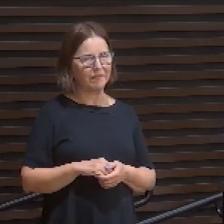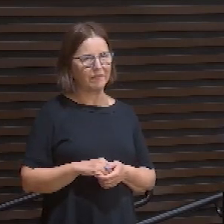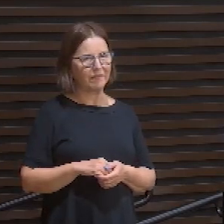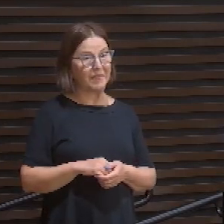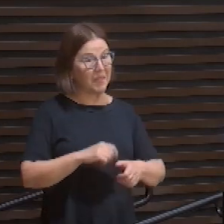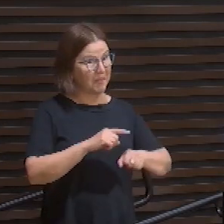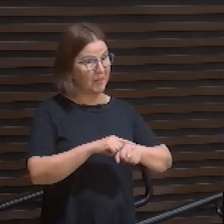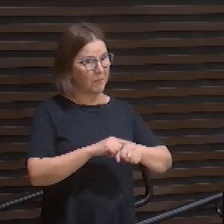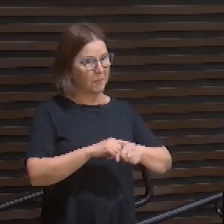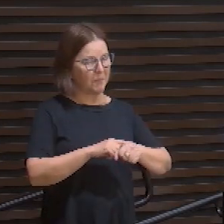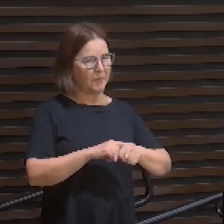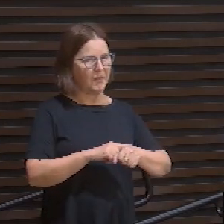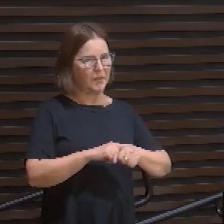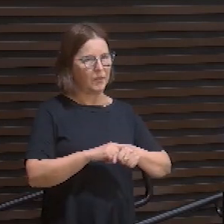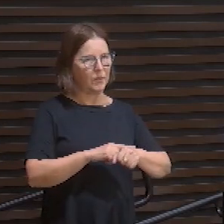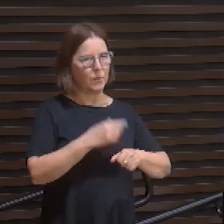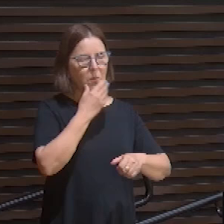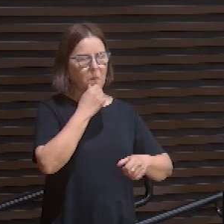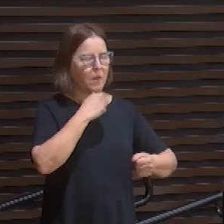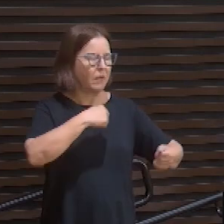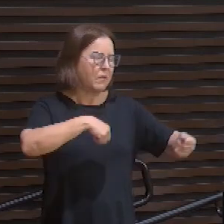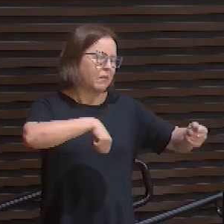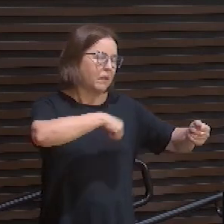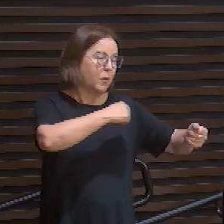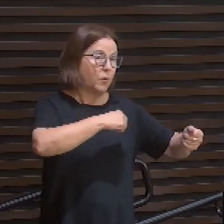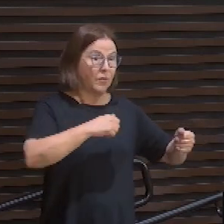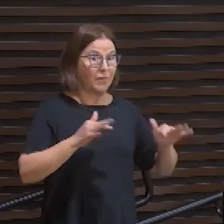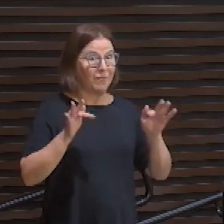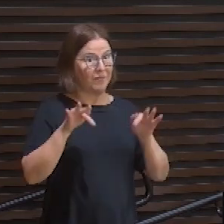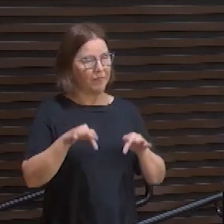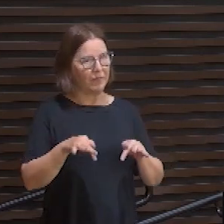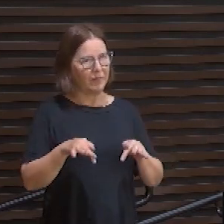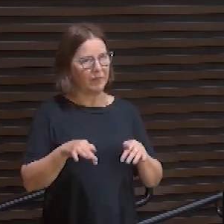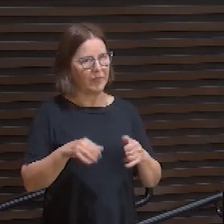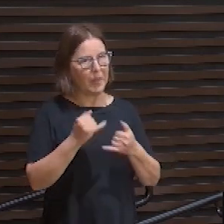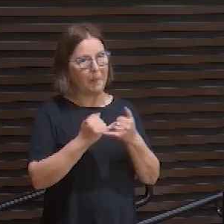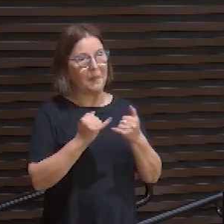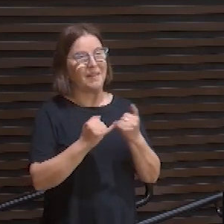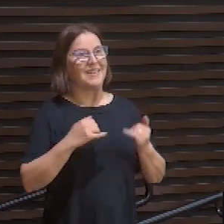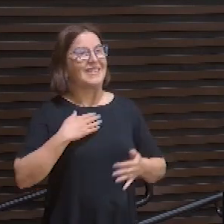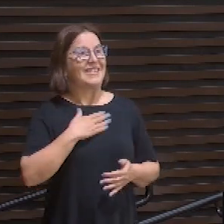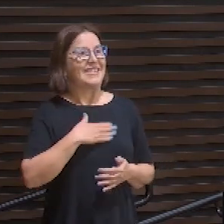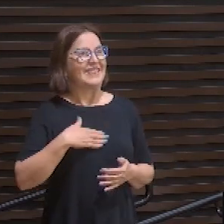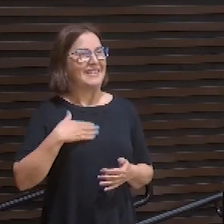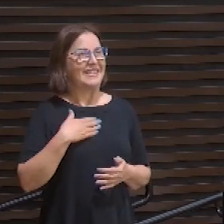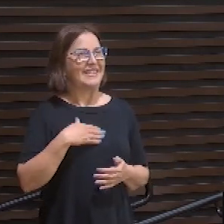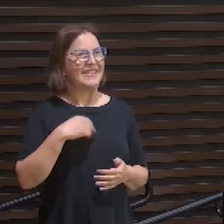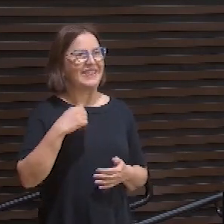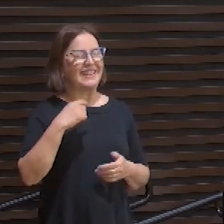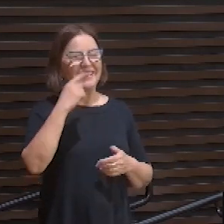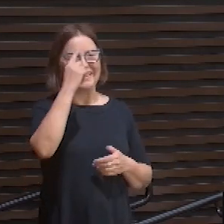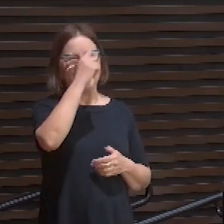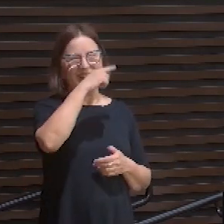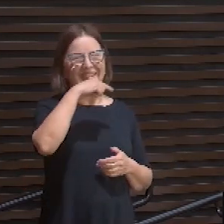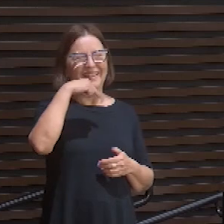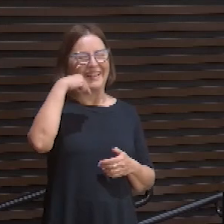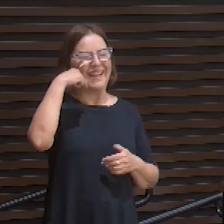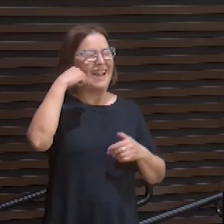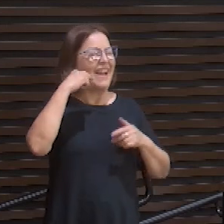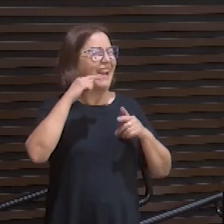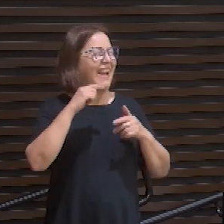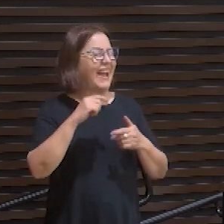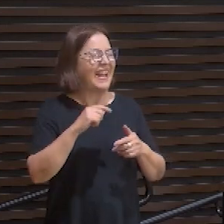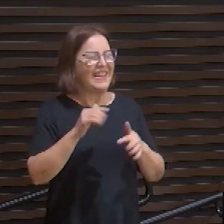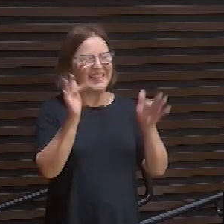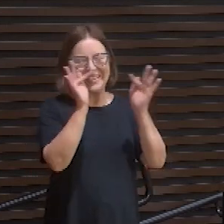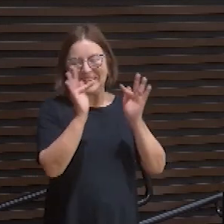Naquele momento, o músico finalmente pareceu satisfeito e o seu rosto se iluminou de